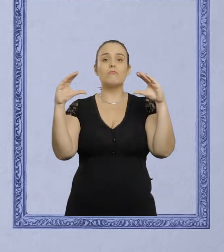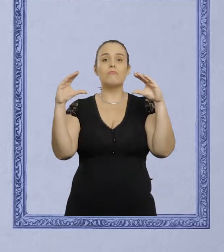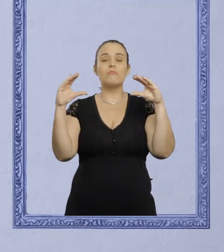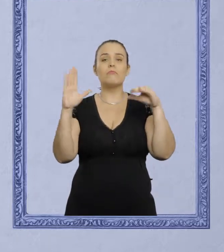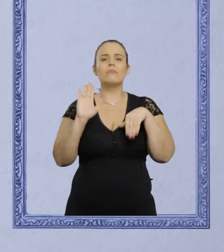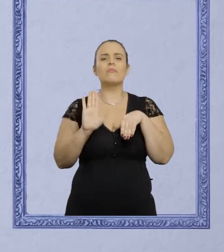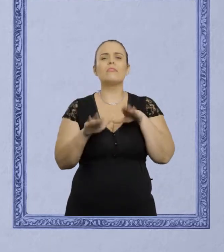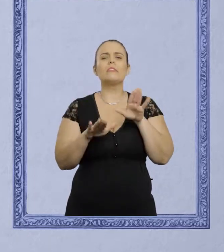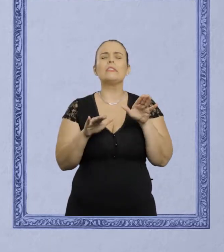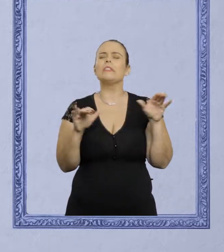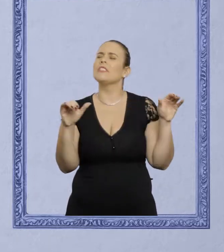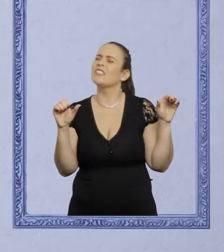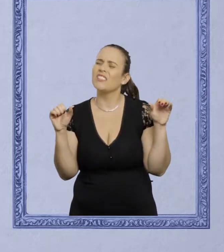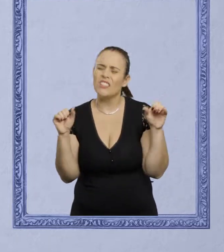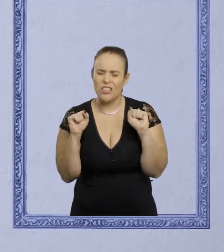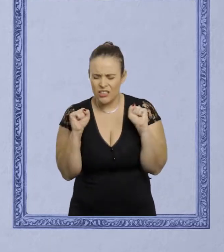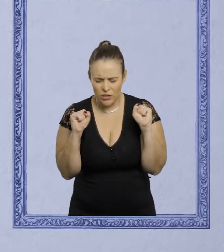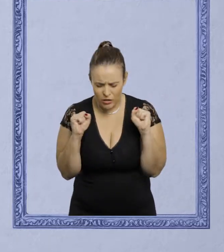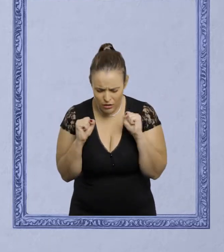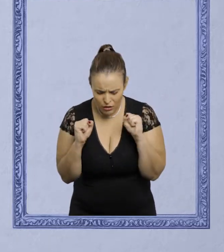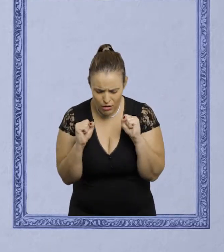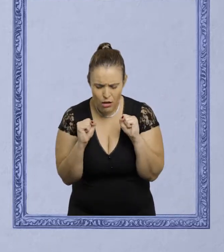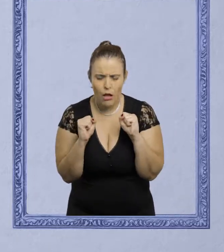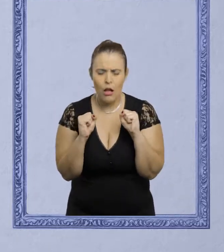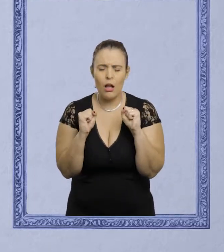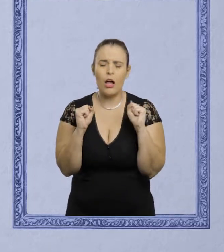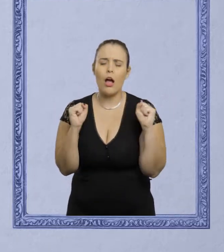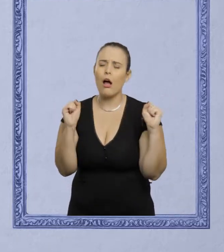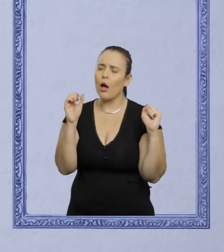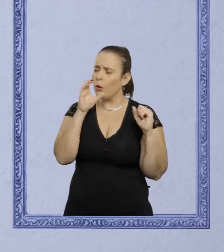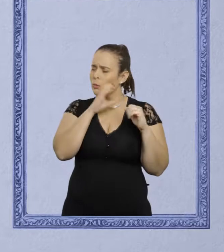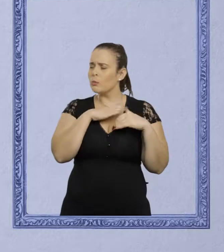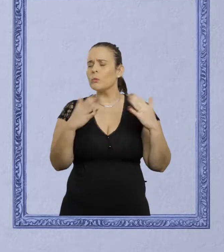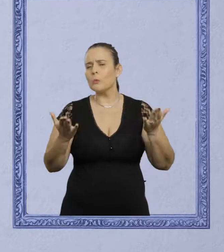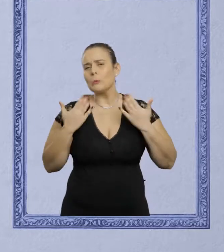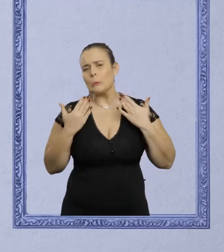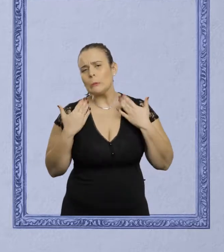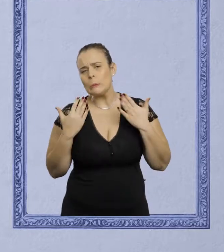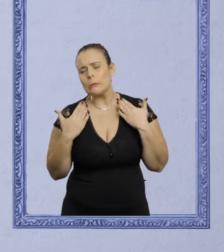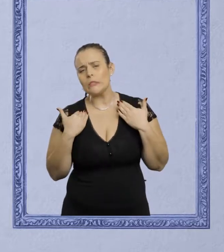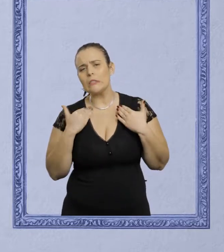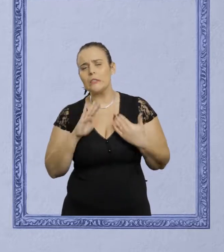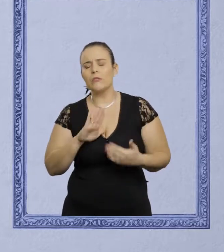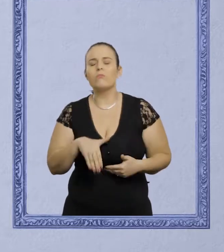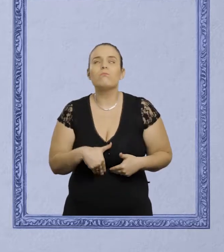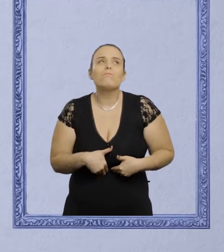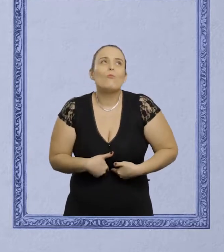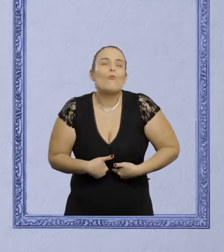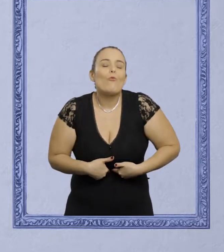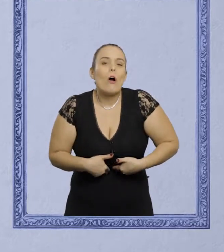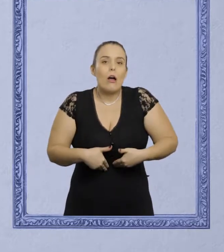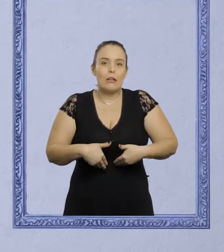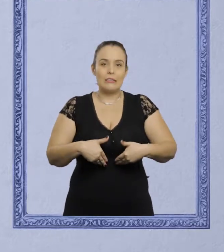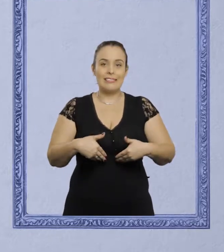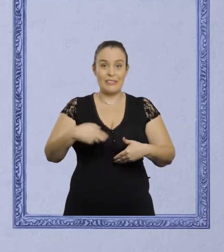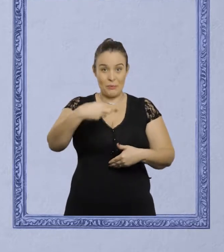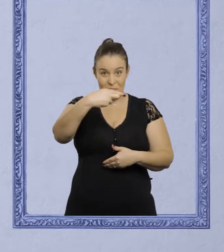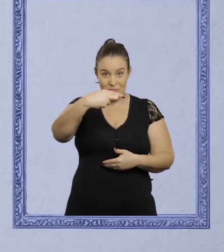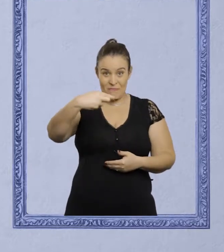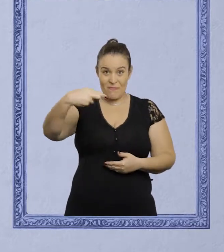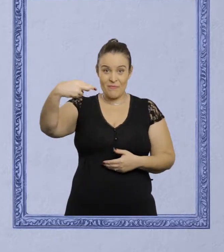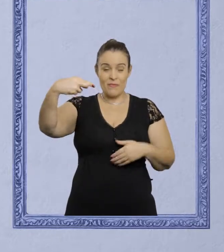vezes ficava escuro. De vez em quando, eles morriam de frio e depois de calor. Eles ficavam com